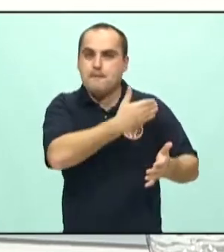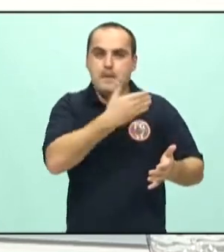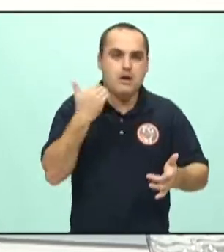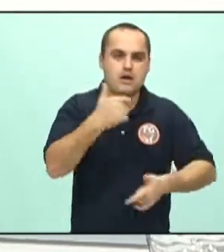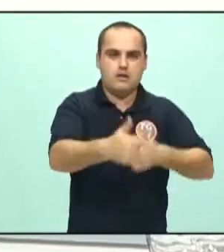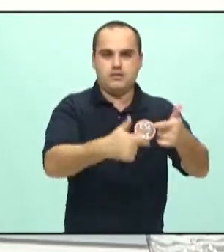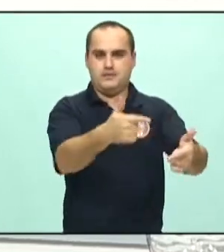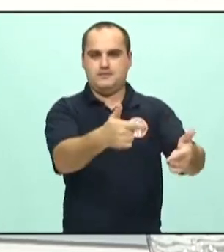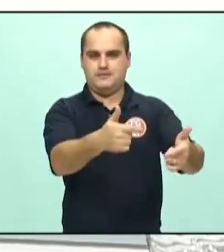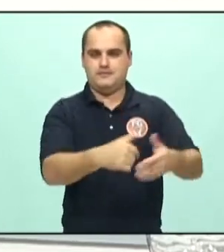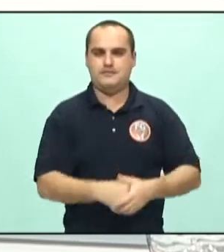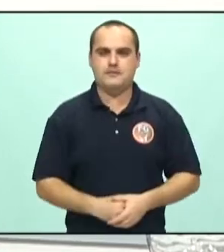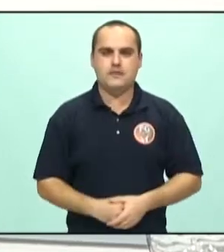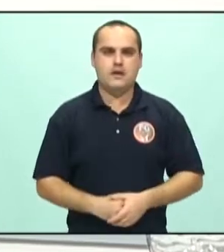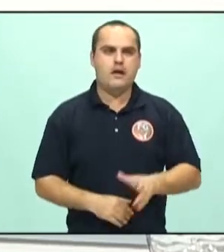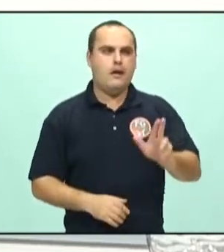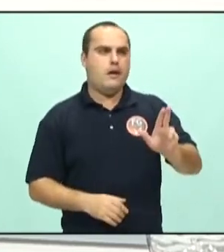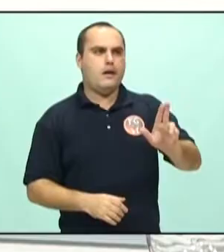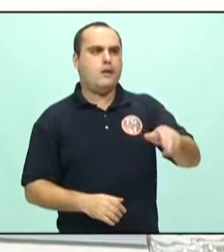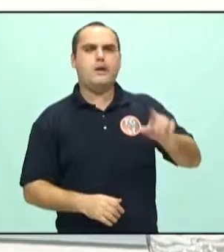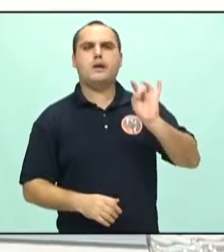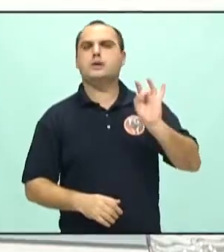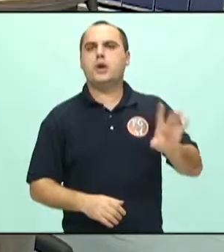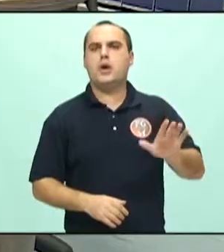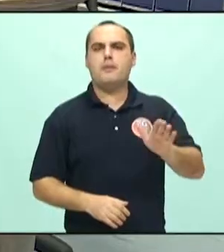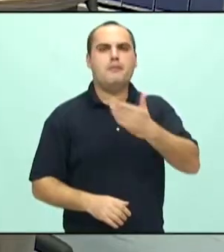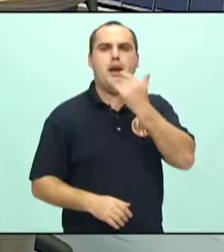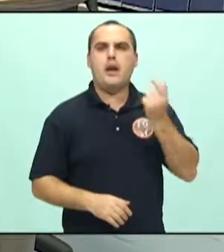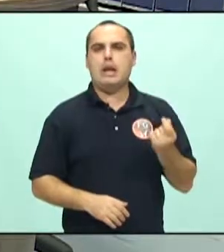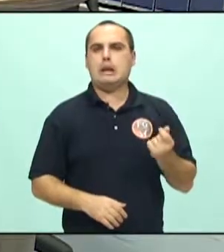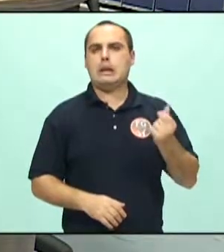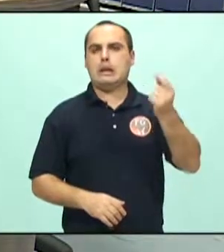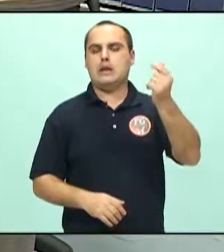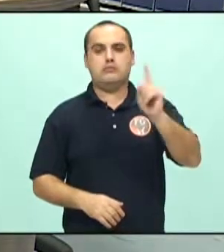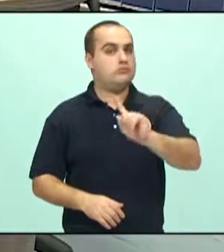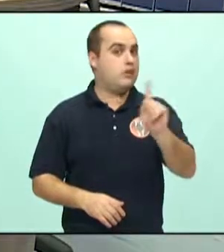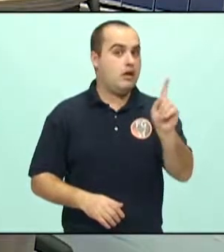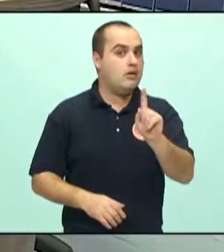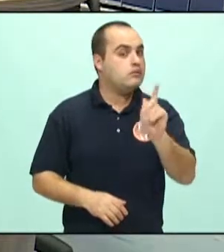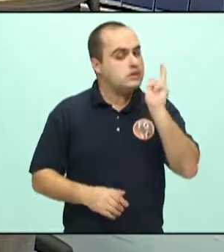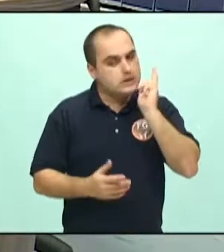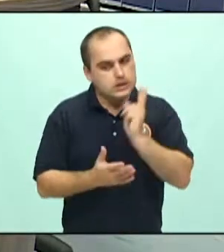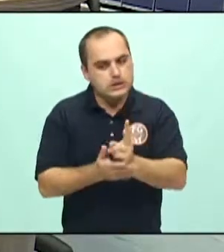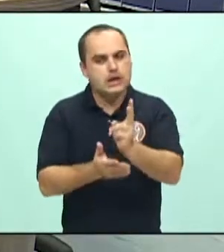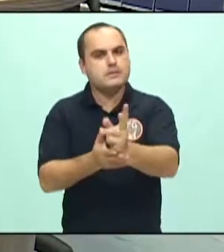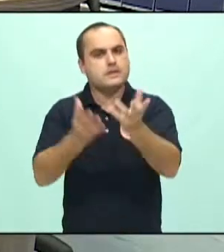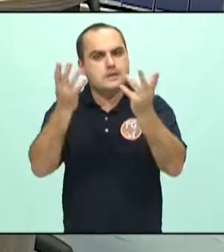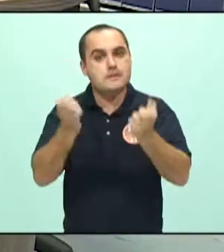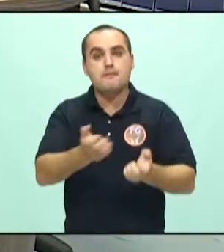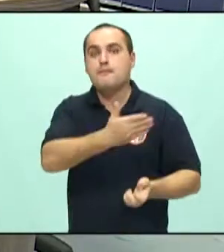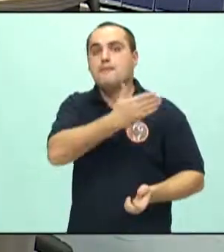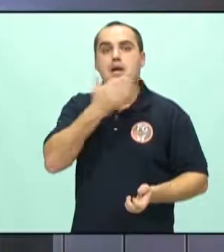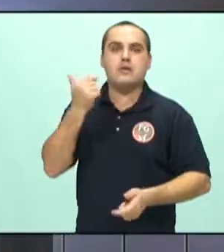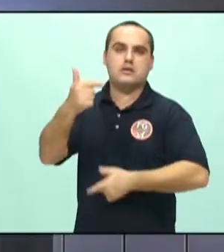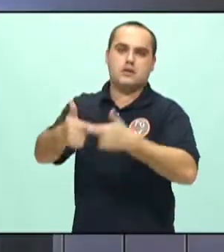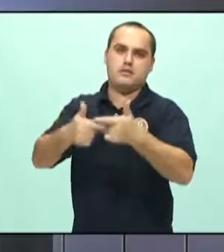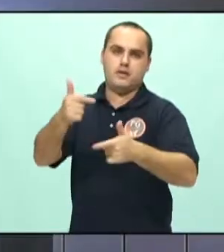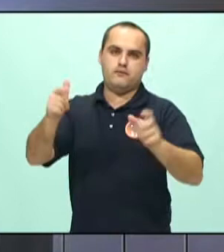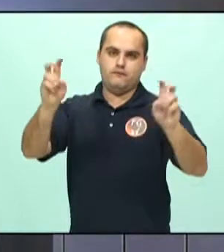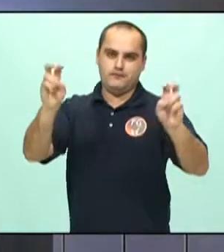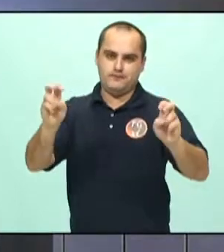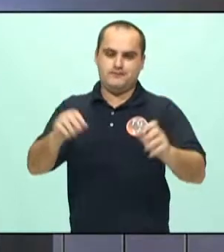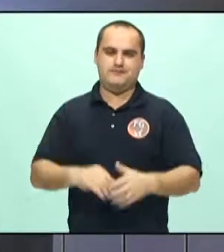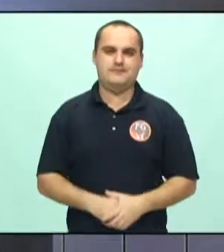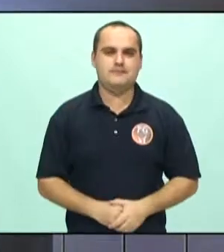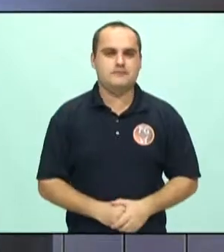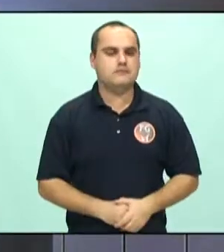nunca lutamos apenas por melhores condições financeiras, mas sempre brigamos também por melhores condições de trabalho. Nós vamos fazer um